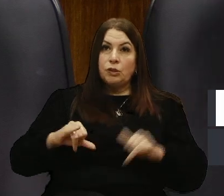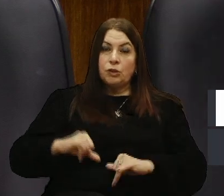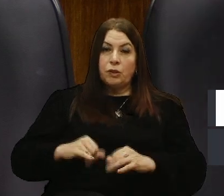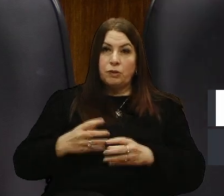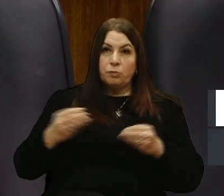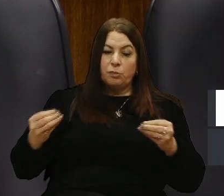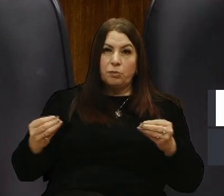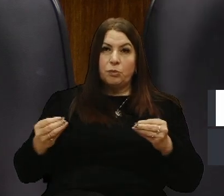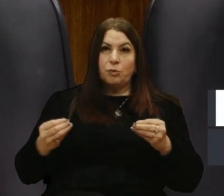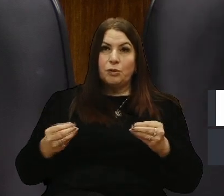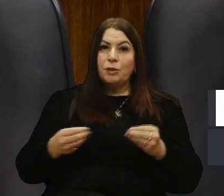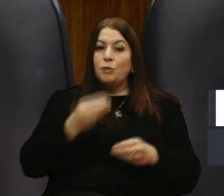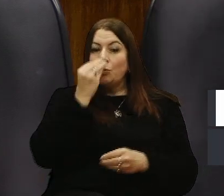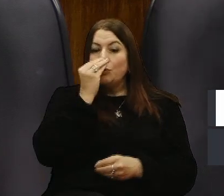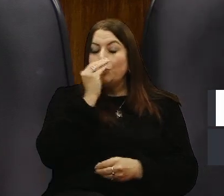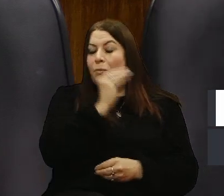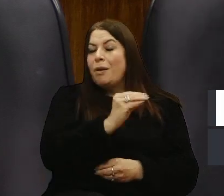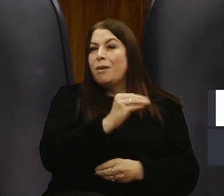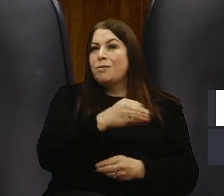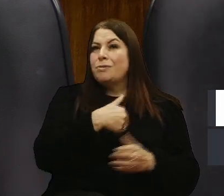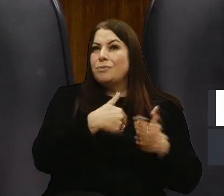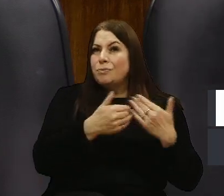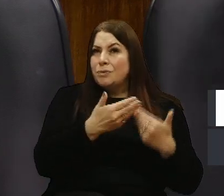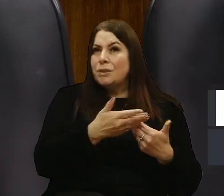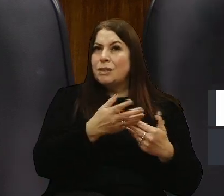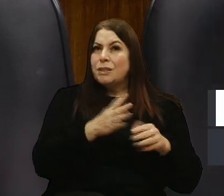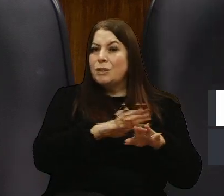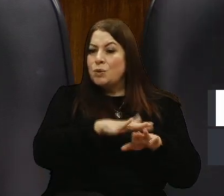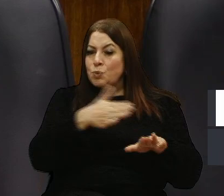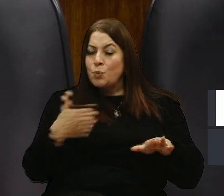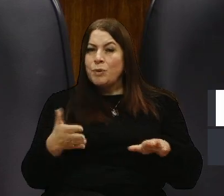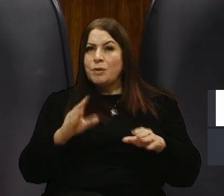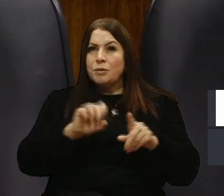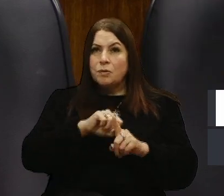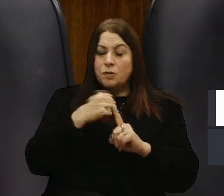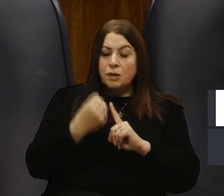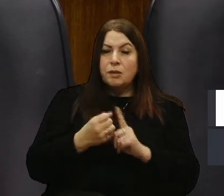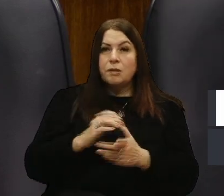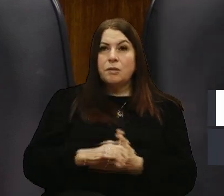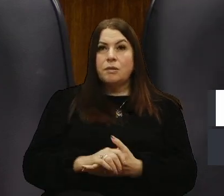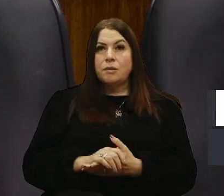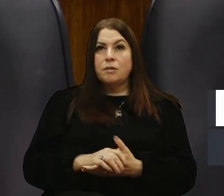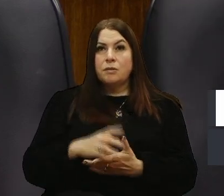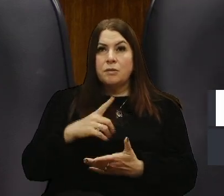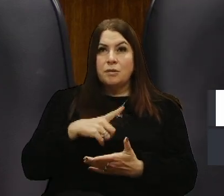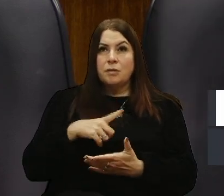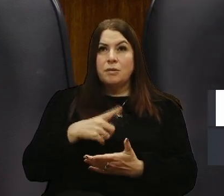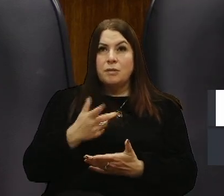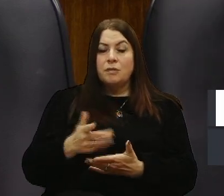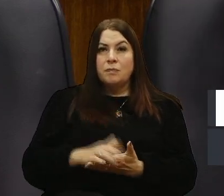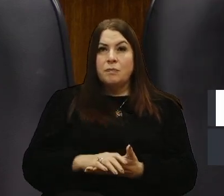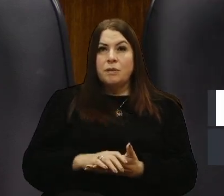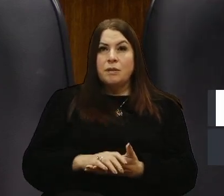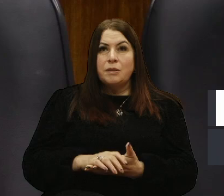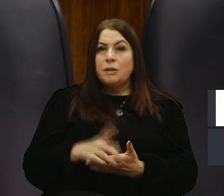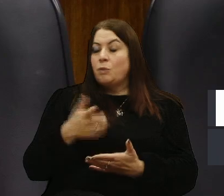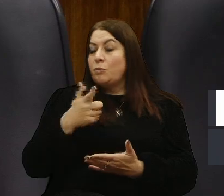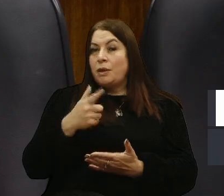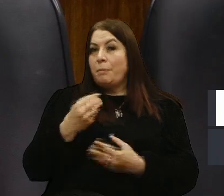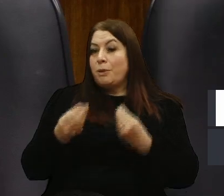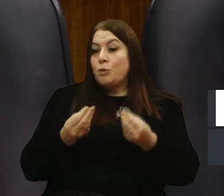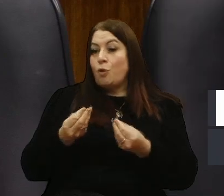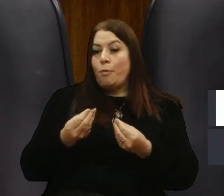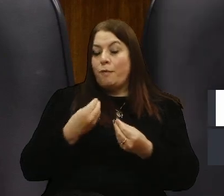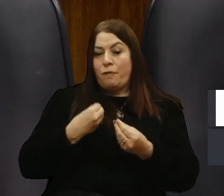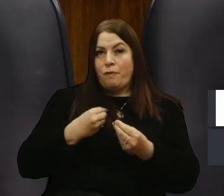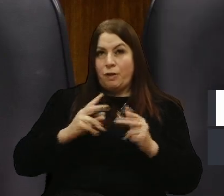tanto com a negligência, que já estão excluídas da nossa sociedade, que já estão em condições desumanas,